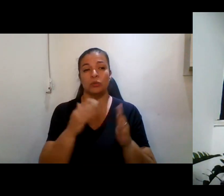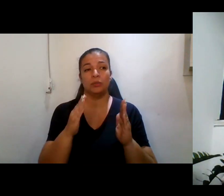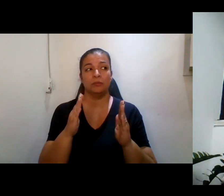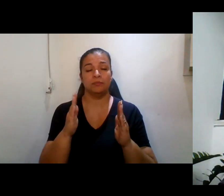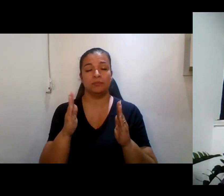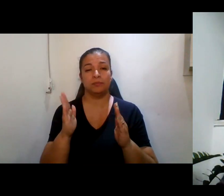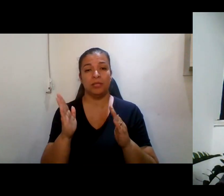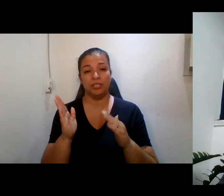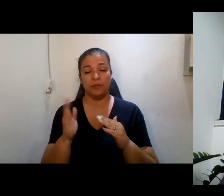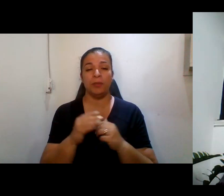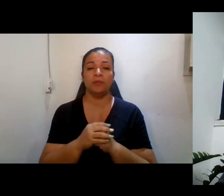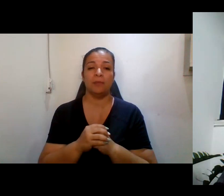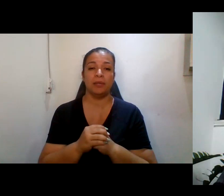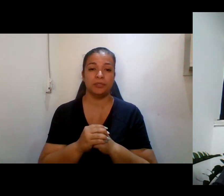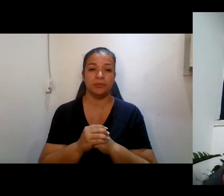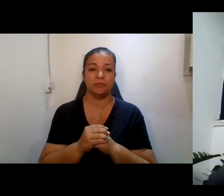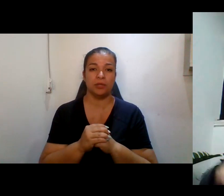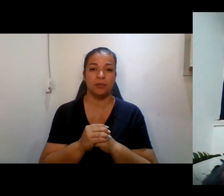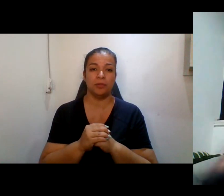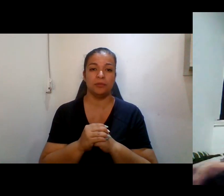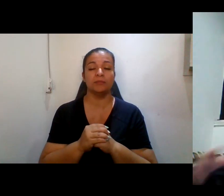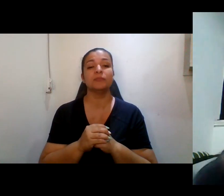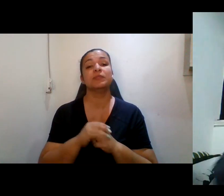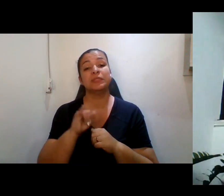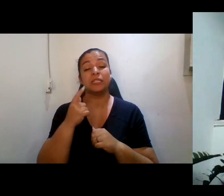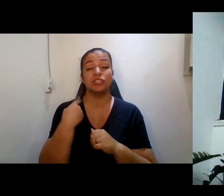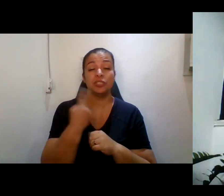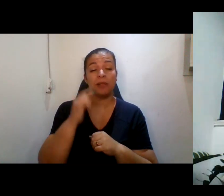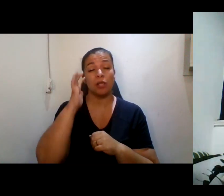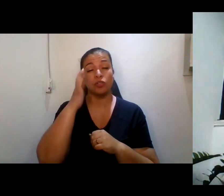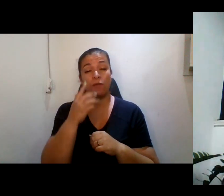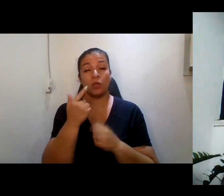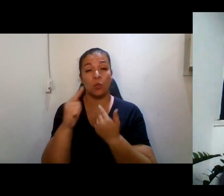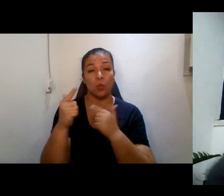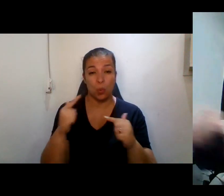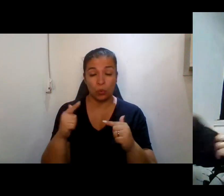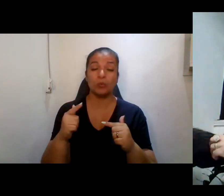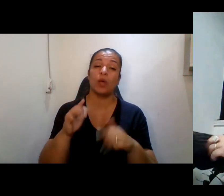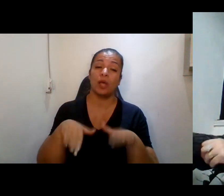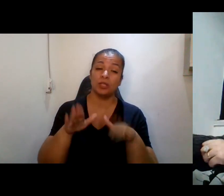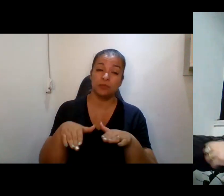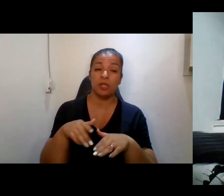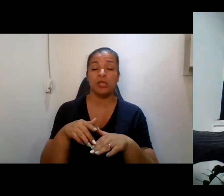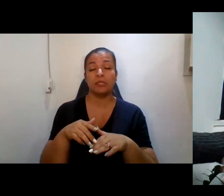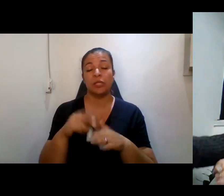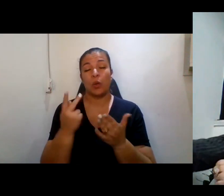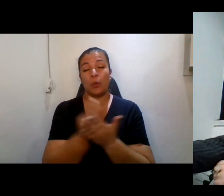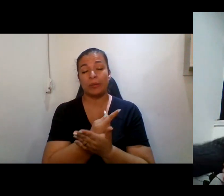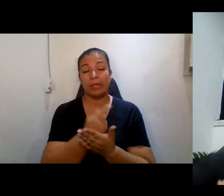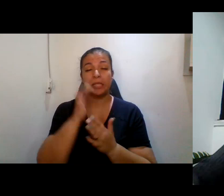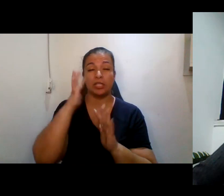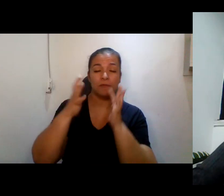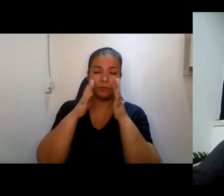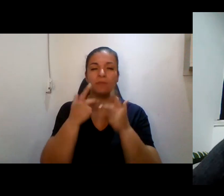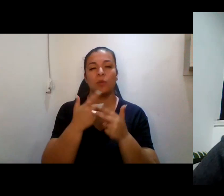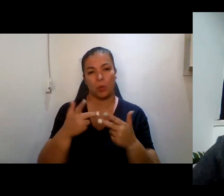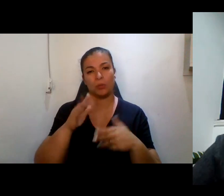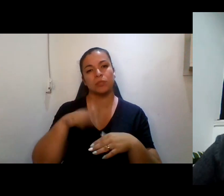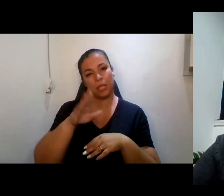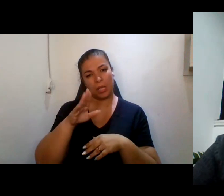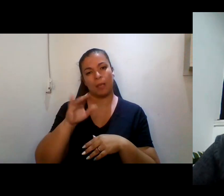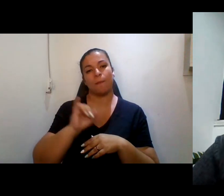E como eu disse, assim, a gente vai resolvendo várias questões e às vezes uma ou outra acaba que é importante,